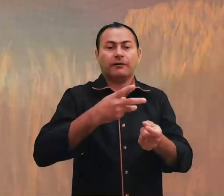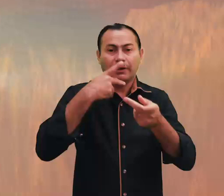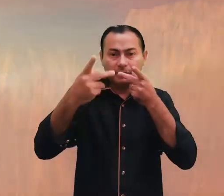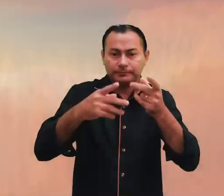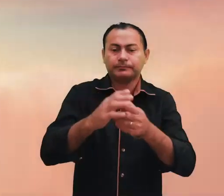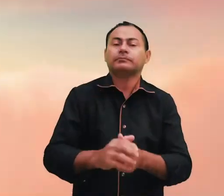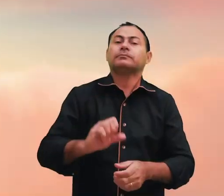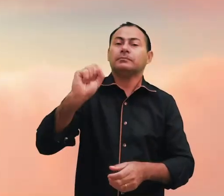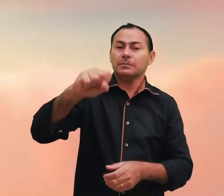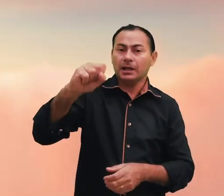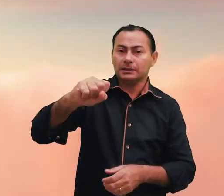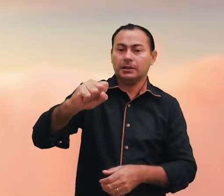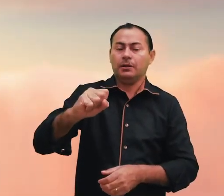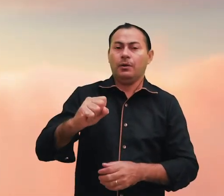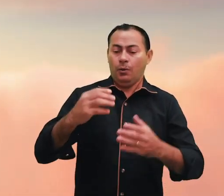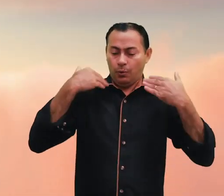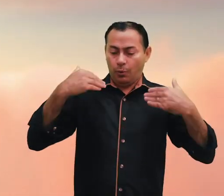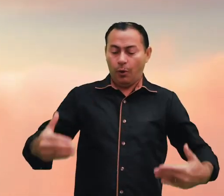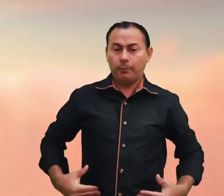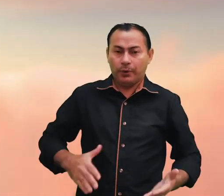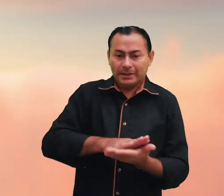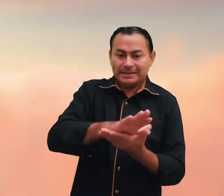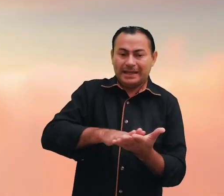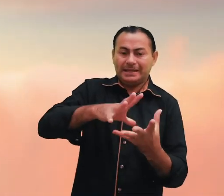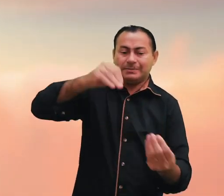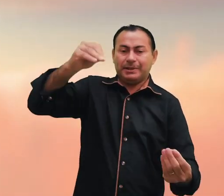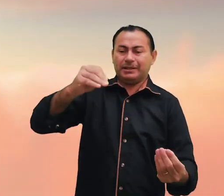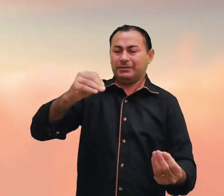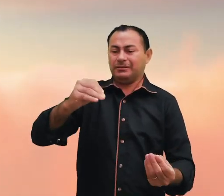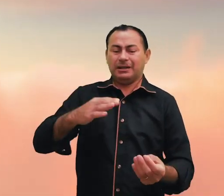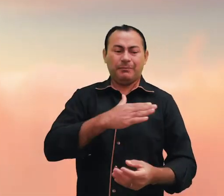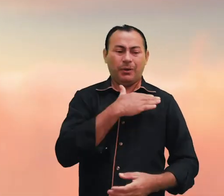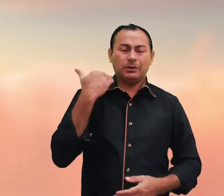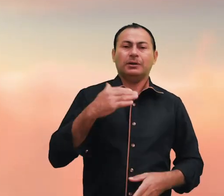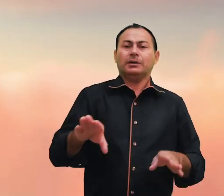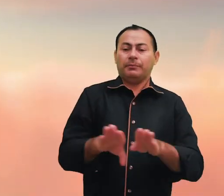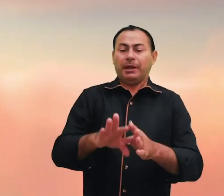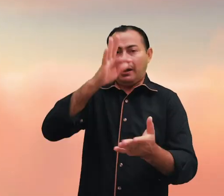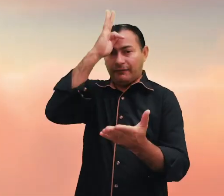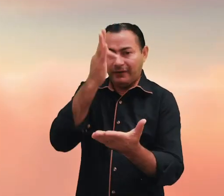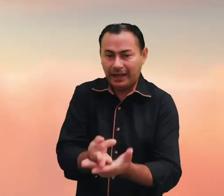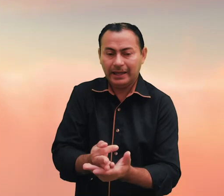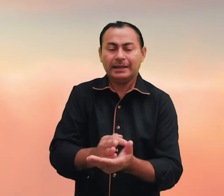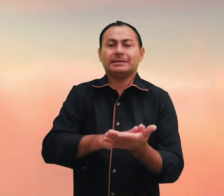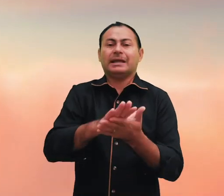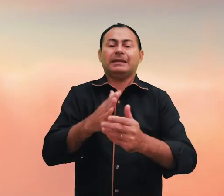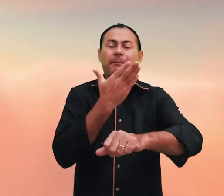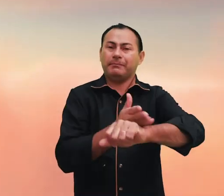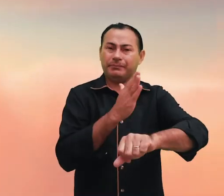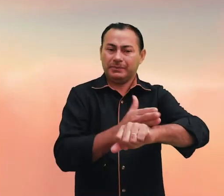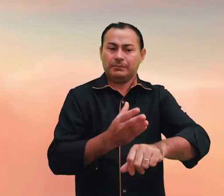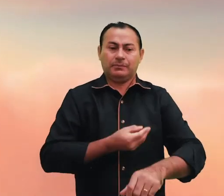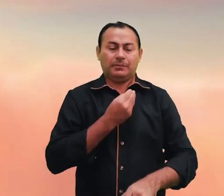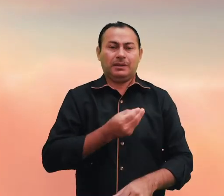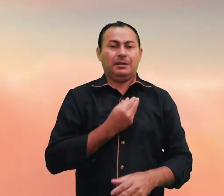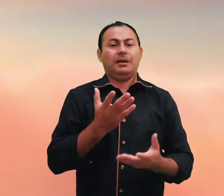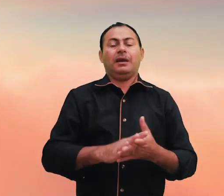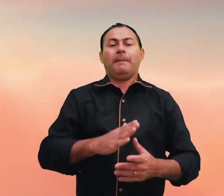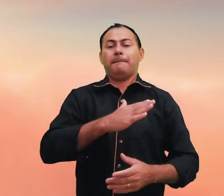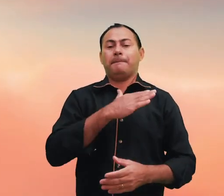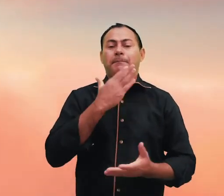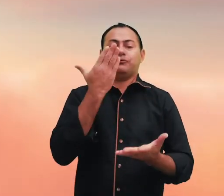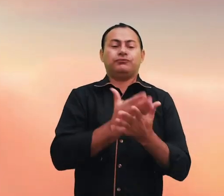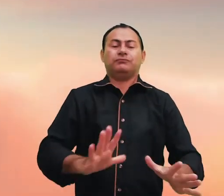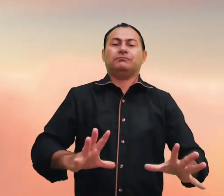palavras: assim como o corpo sem o espírito está morto, também a fé sem obras é